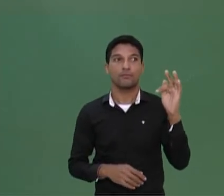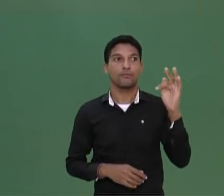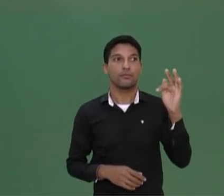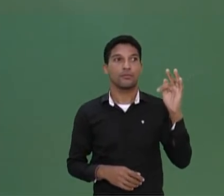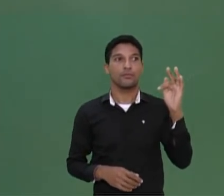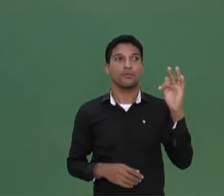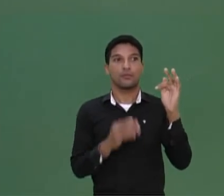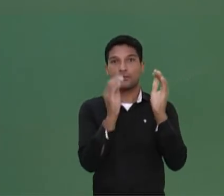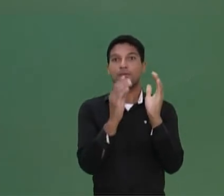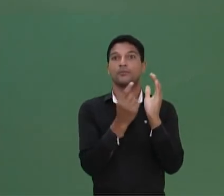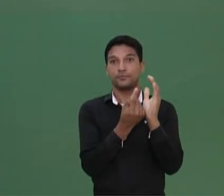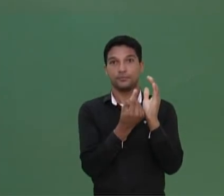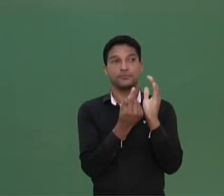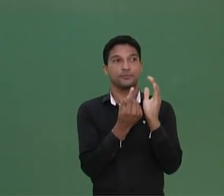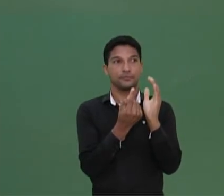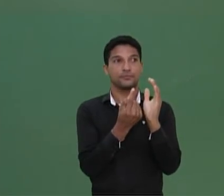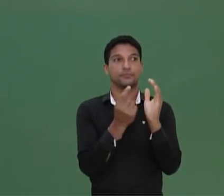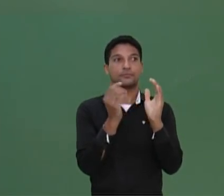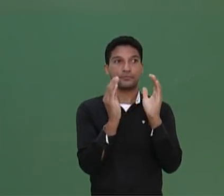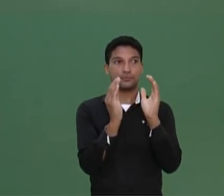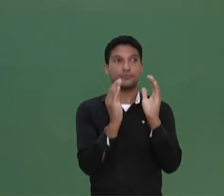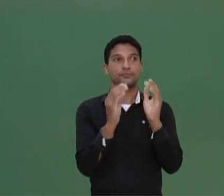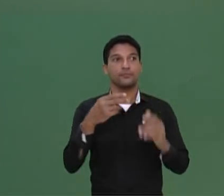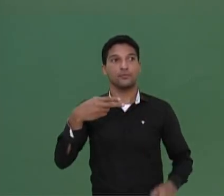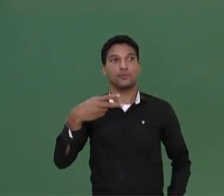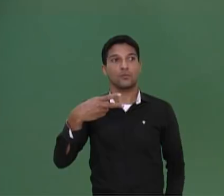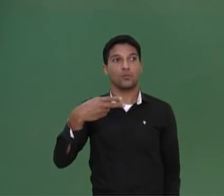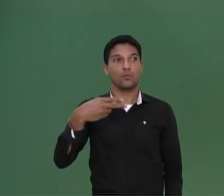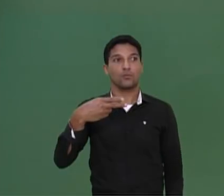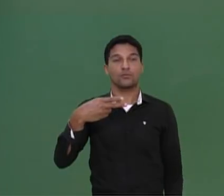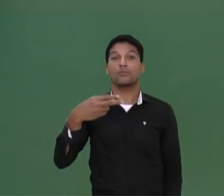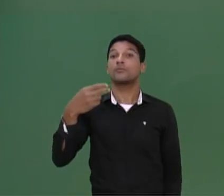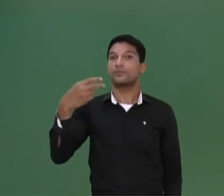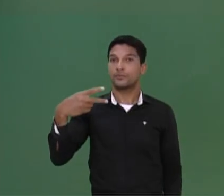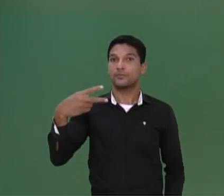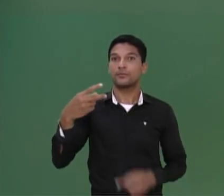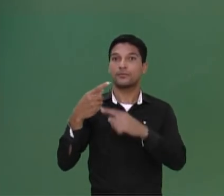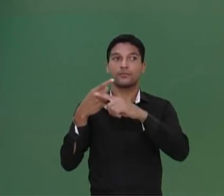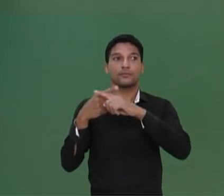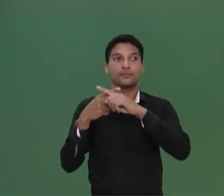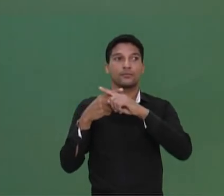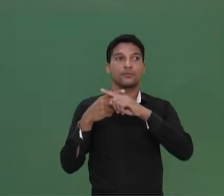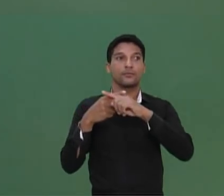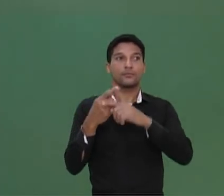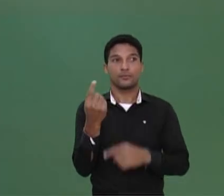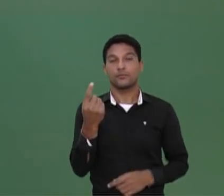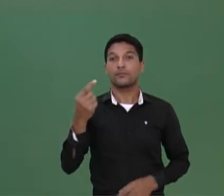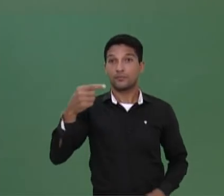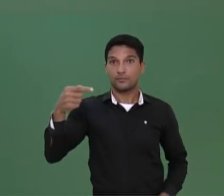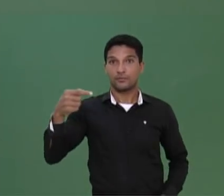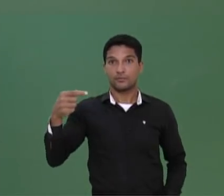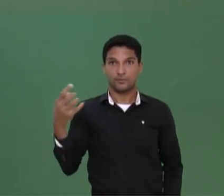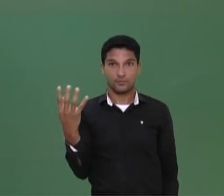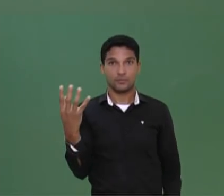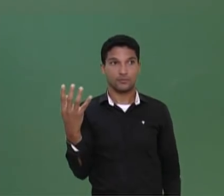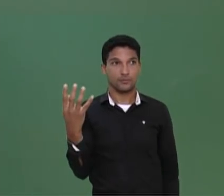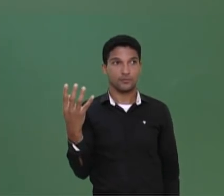2 x 1 elevado ao quadrado é um - 4 x 1 -